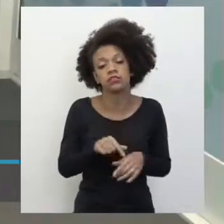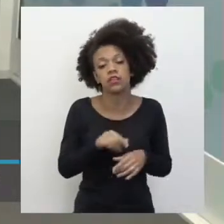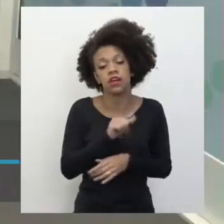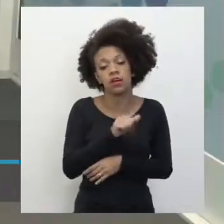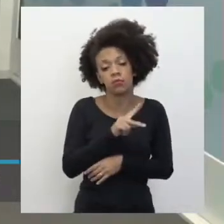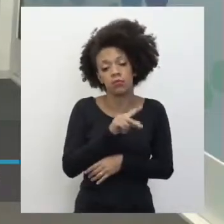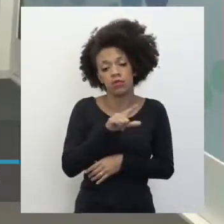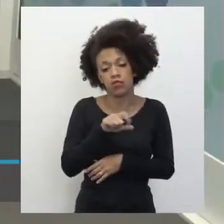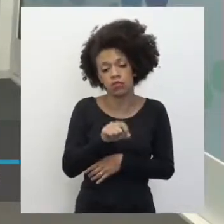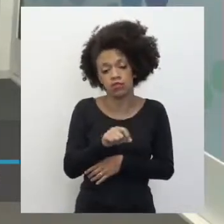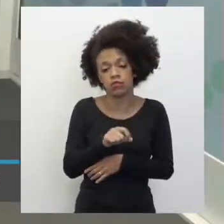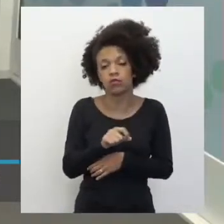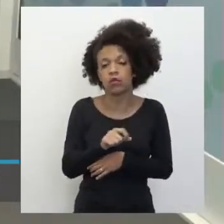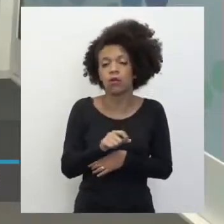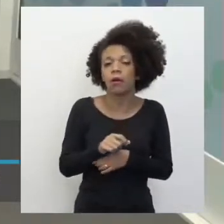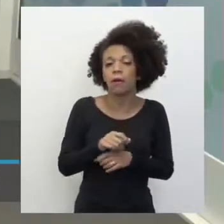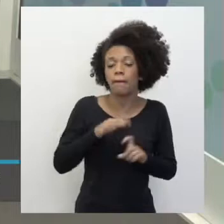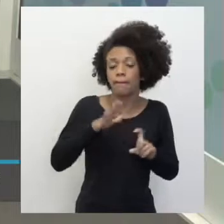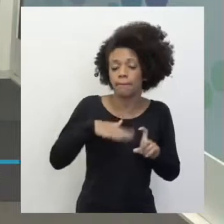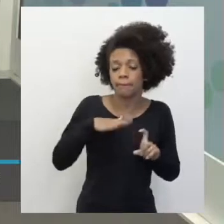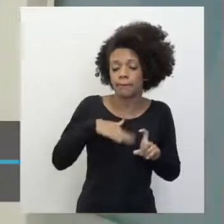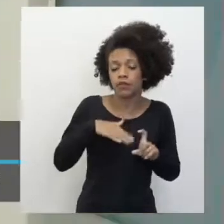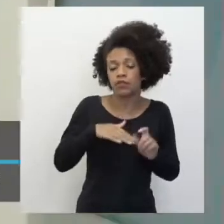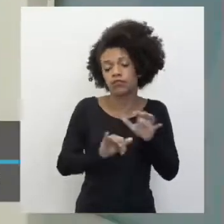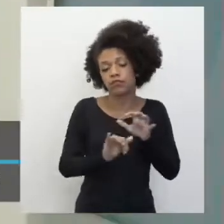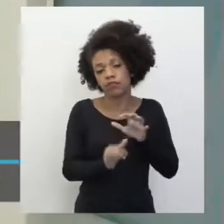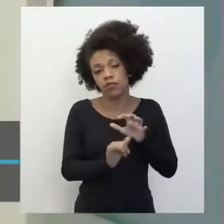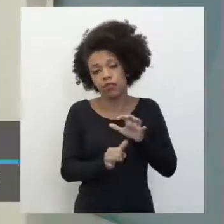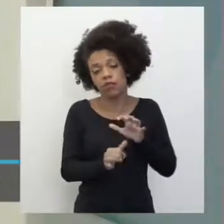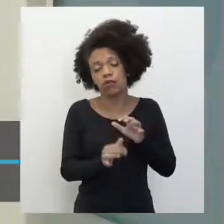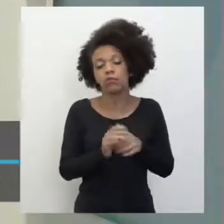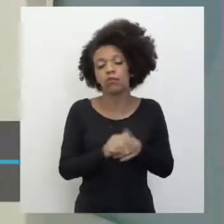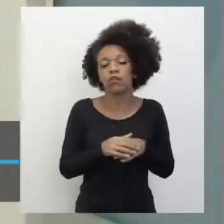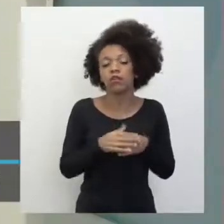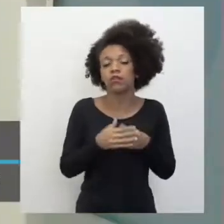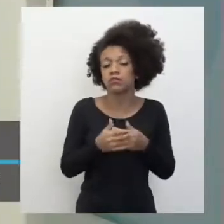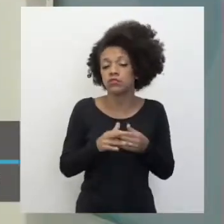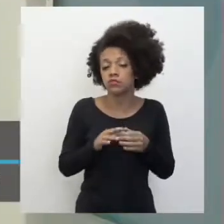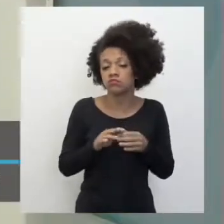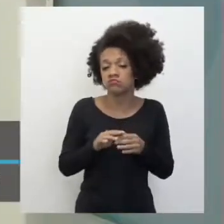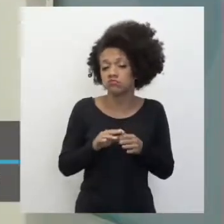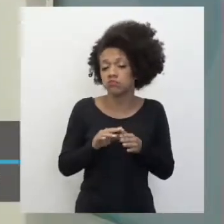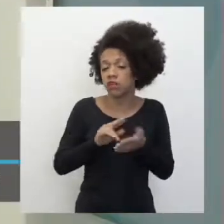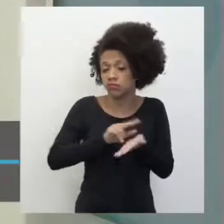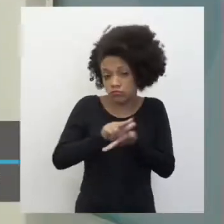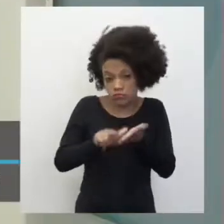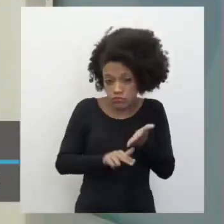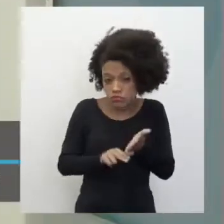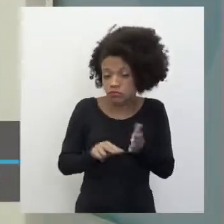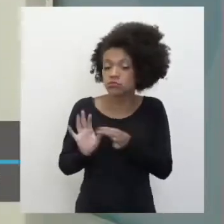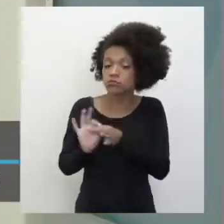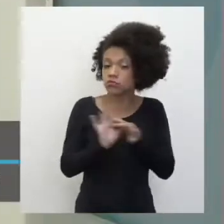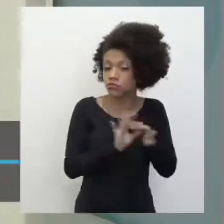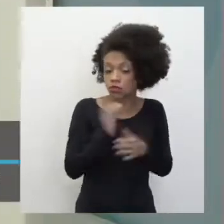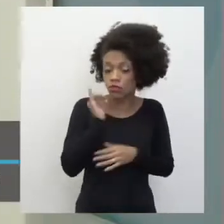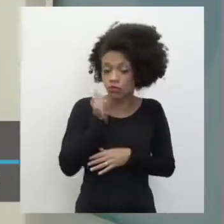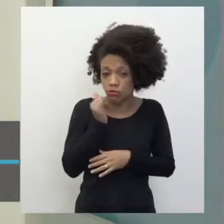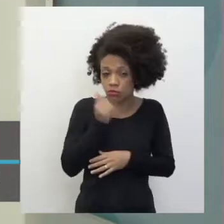lenda, mitos, fábulas, parábolas, são subgêneros do conto. É isso aí, gente,